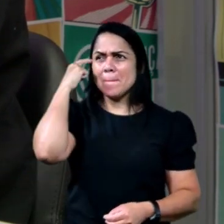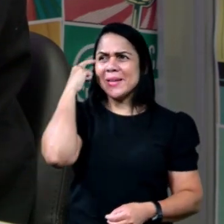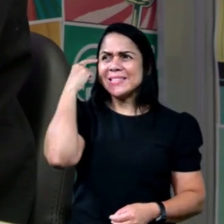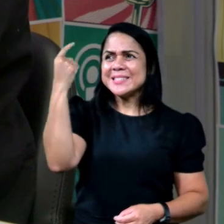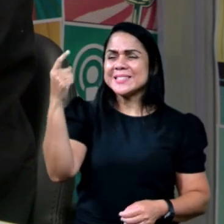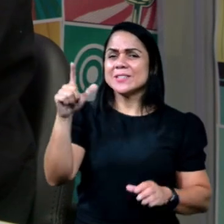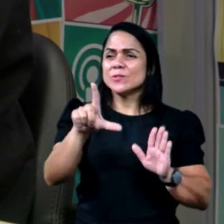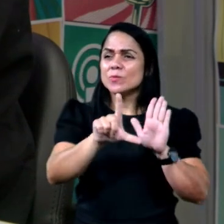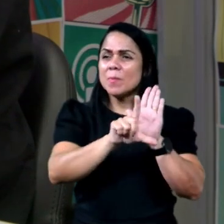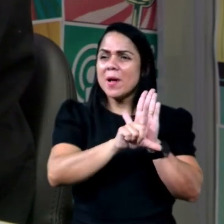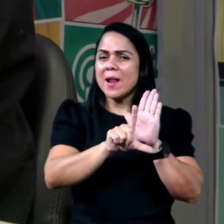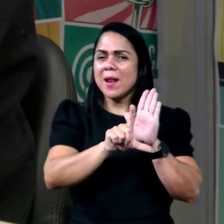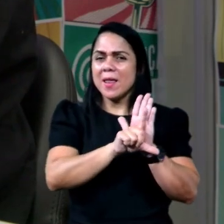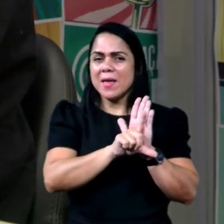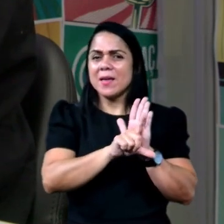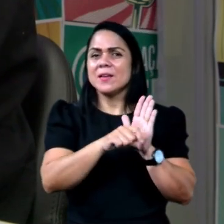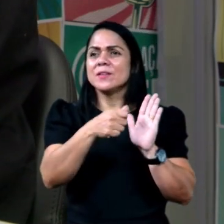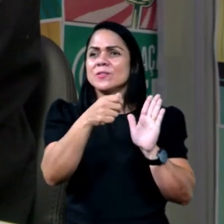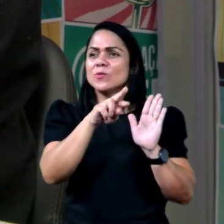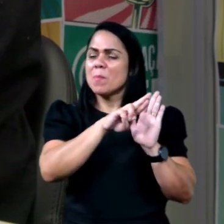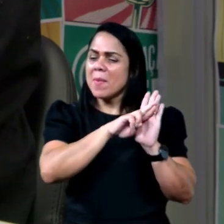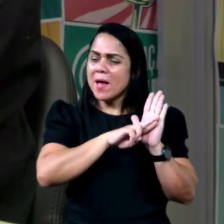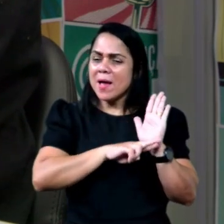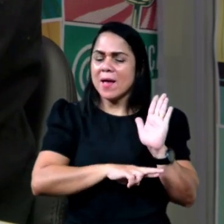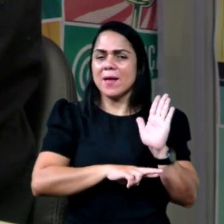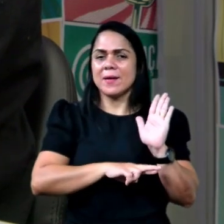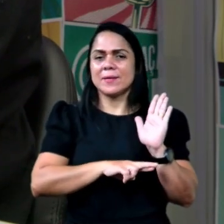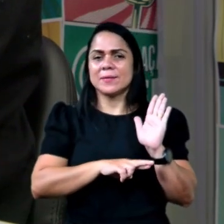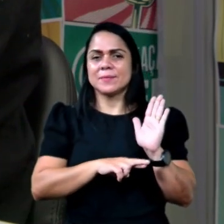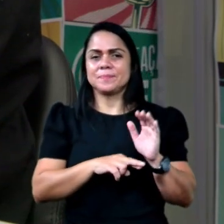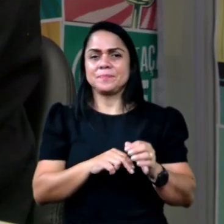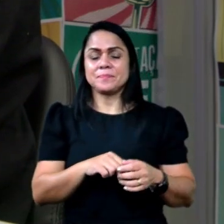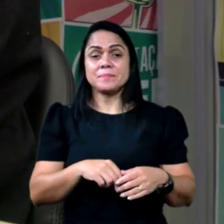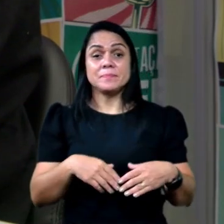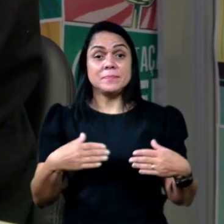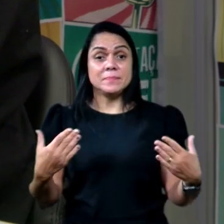piqui. Para quem trabalha com comida, para quem trabalha com